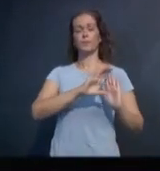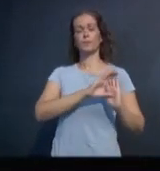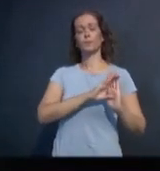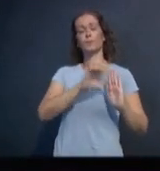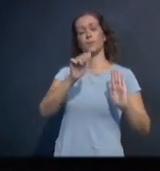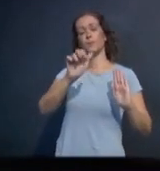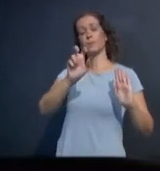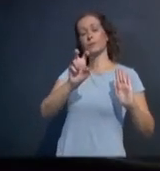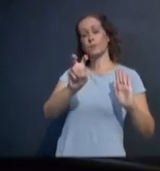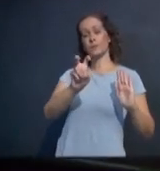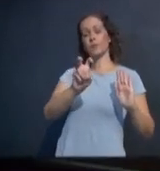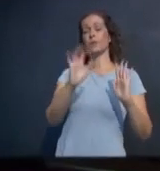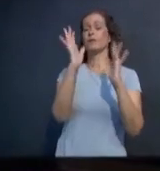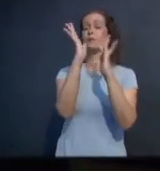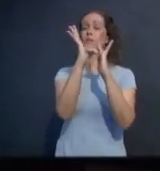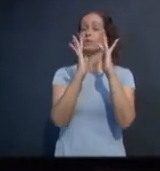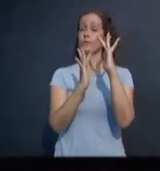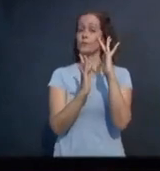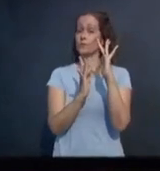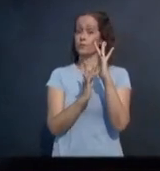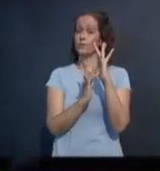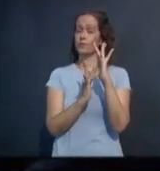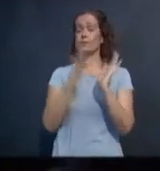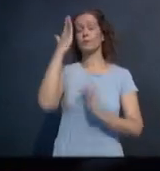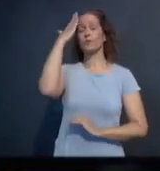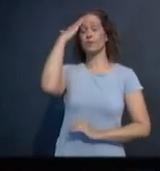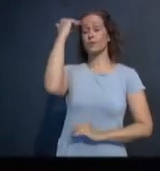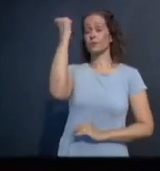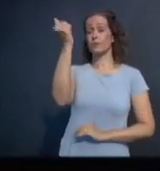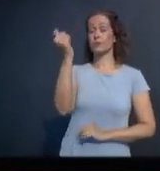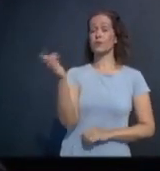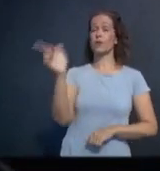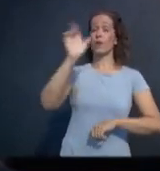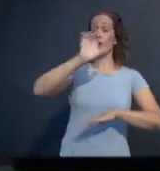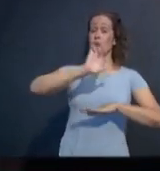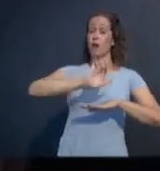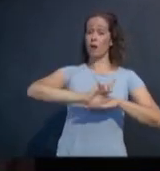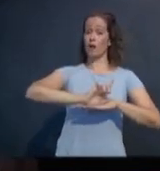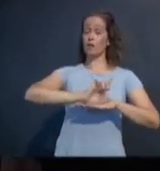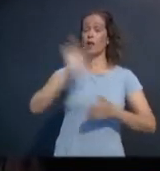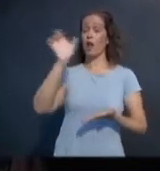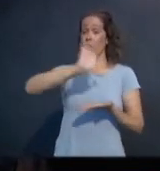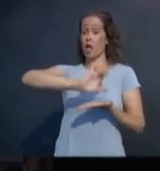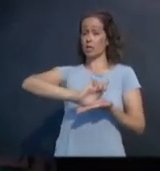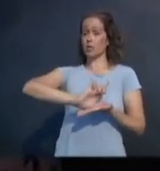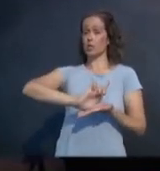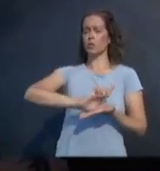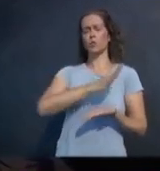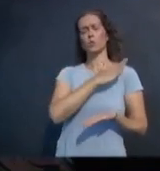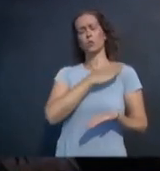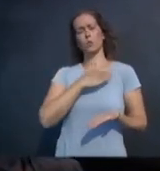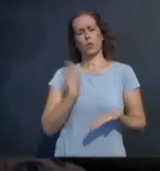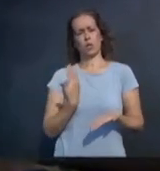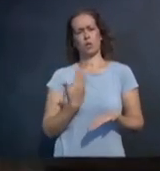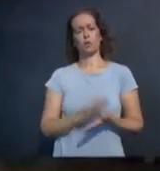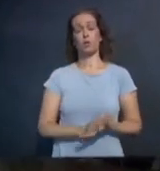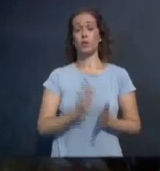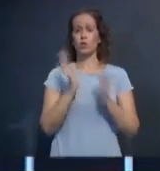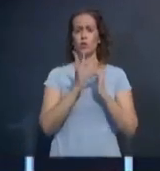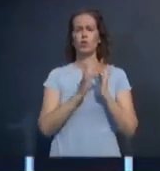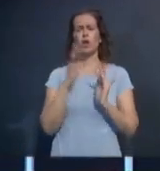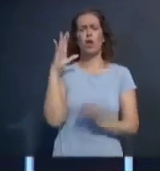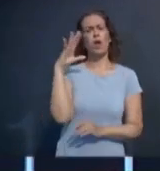Quando Jesus fica sabendo que Lázaro morreu, ele não vai imediatamente lá para